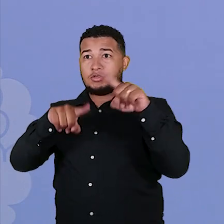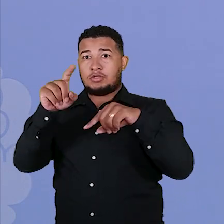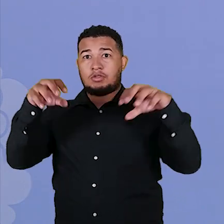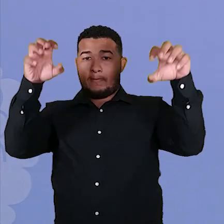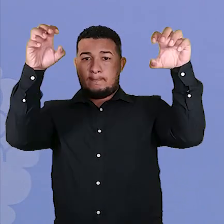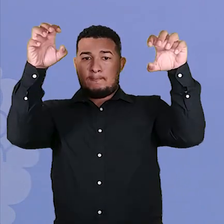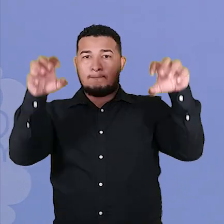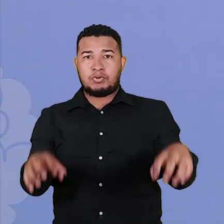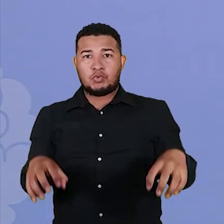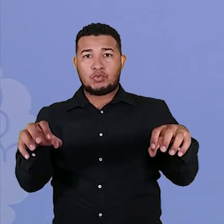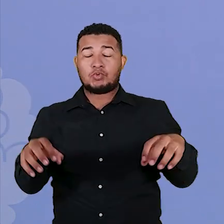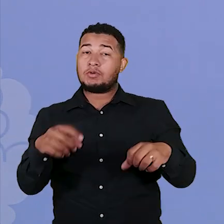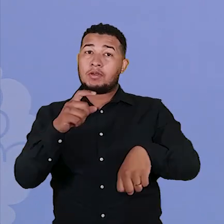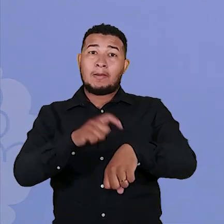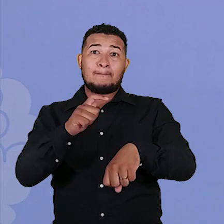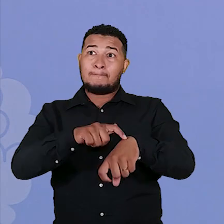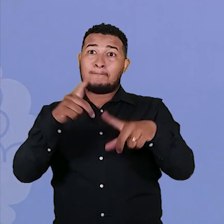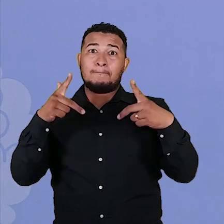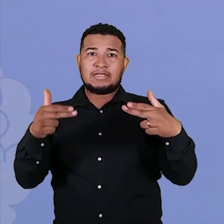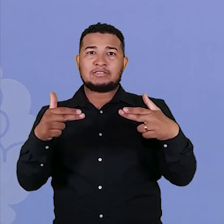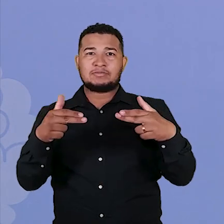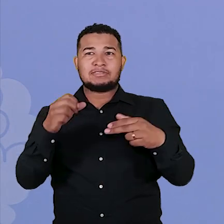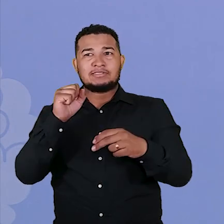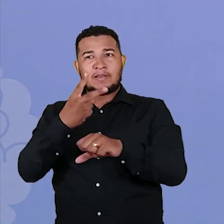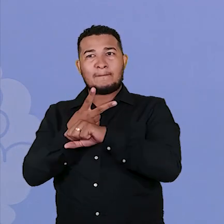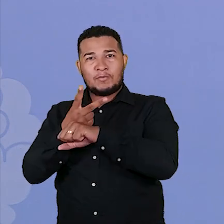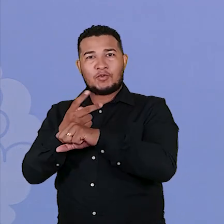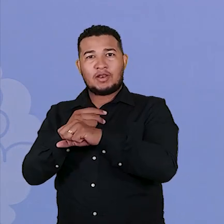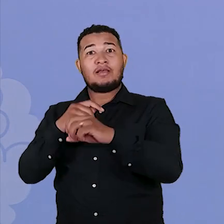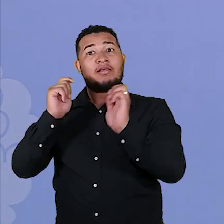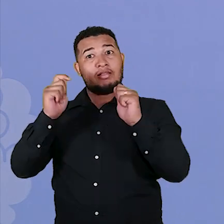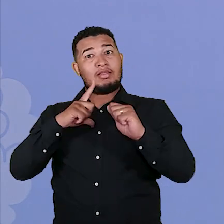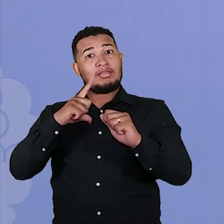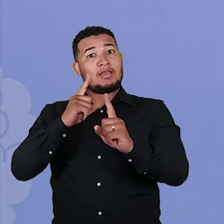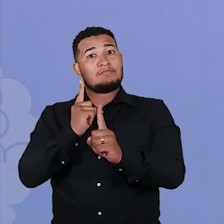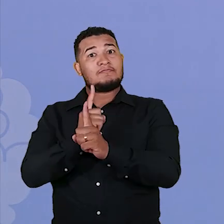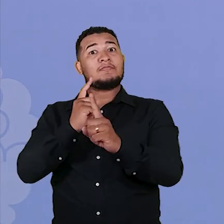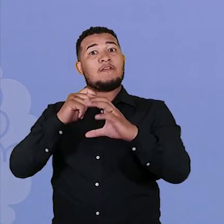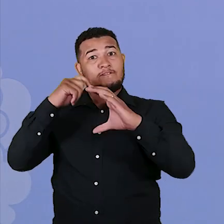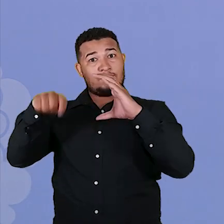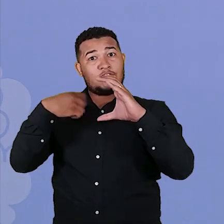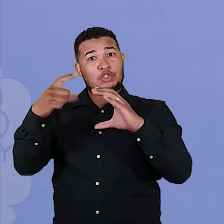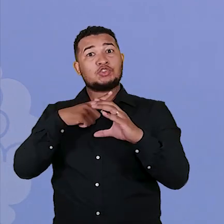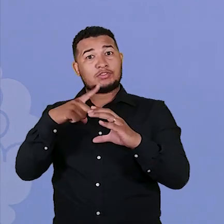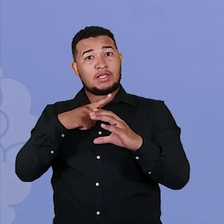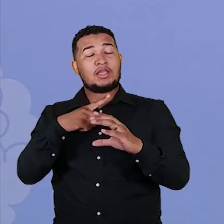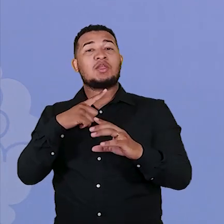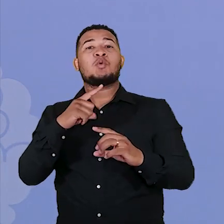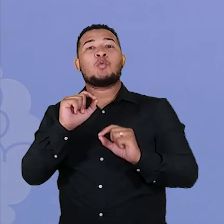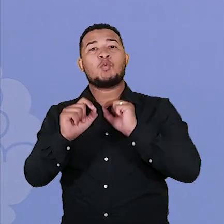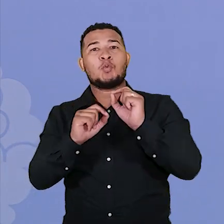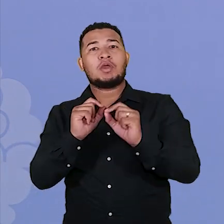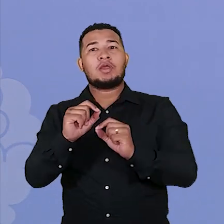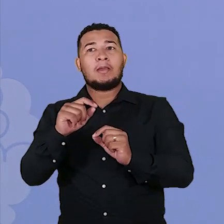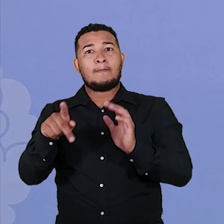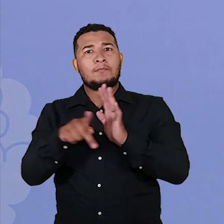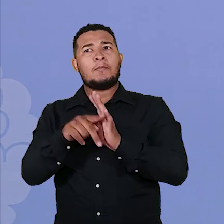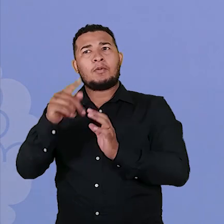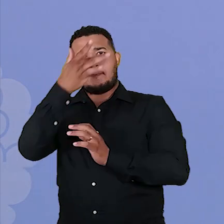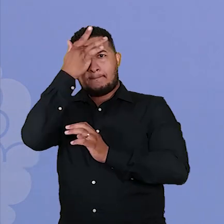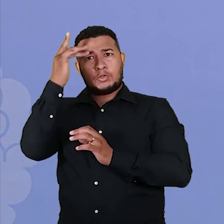dois objetos chegarem ao mesmo tempo se vocês procurarem aí na internet você pode até encontrar um vídeo